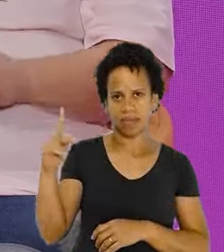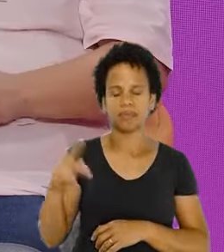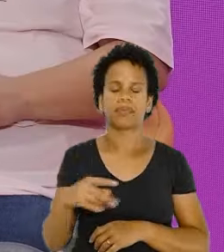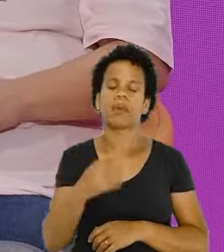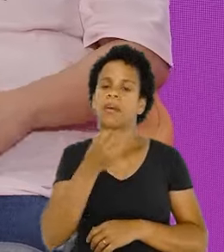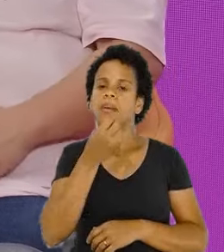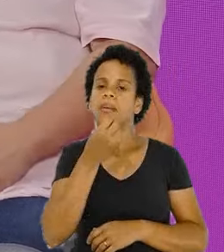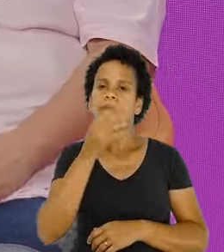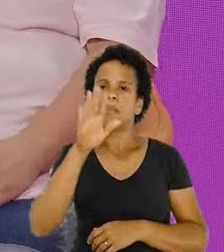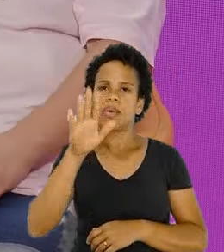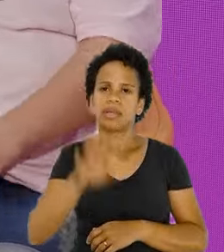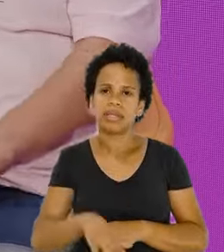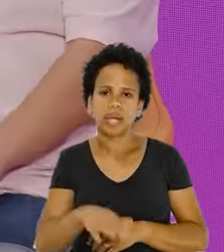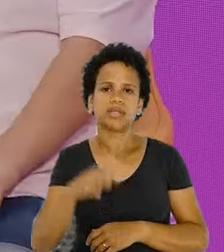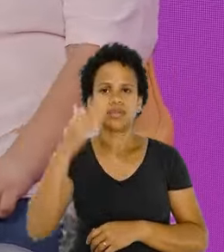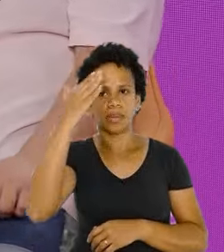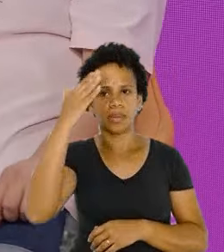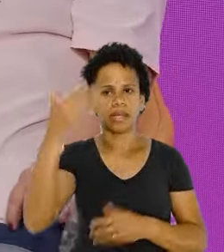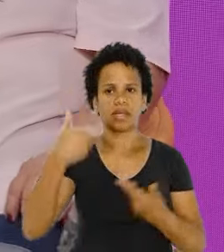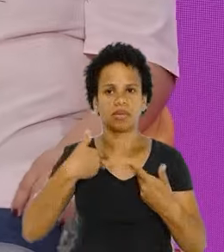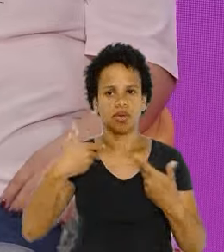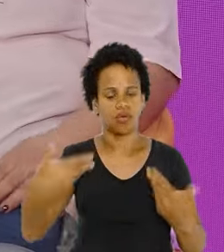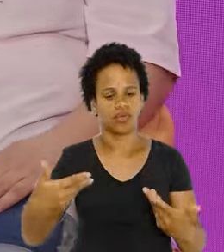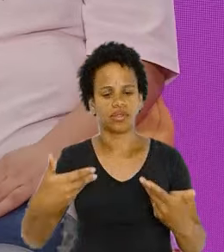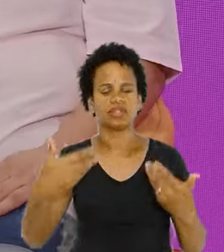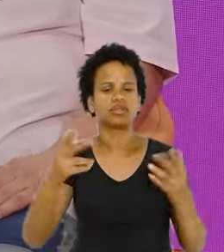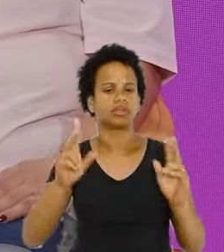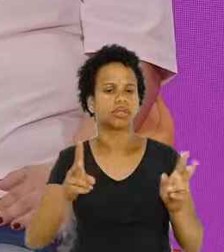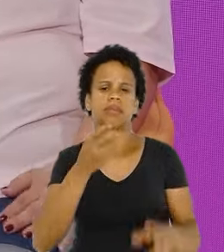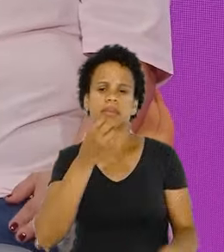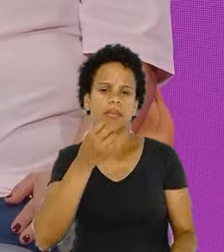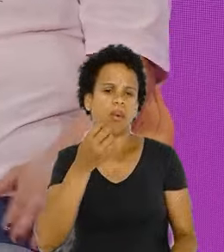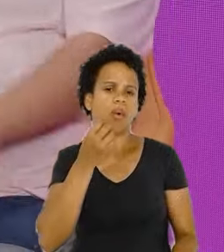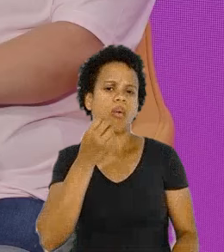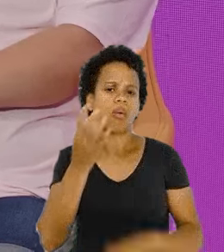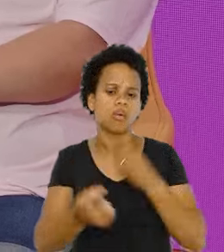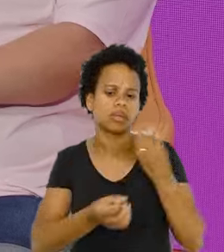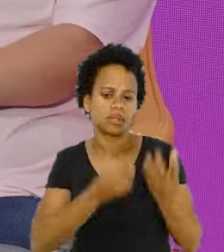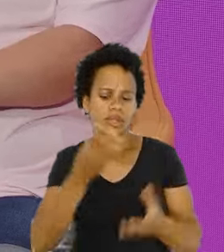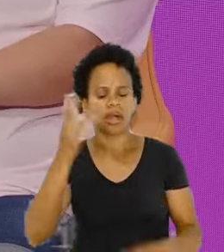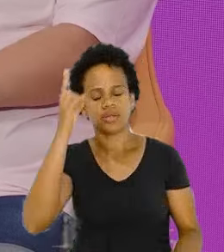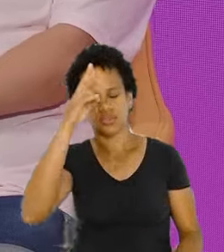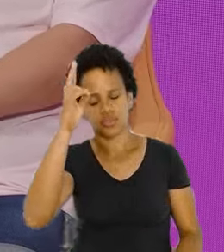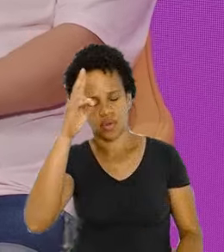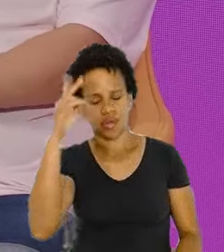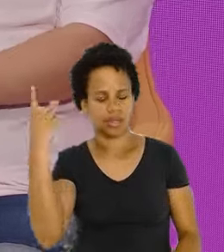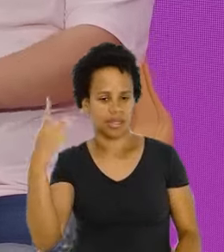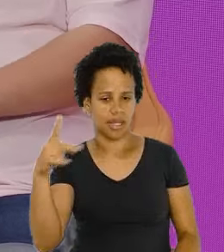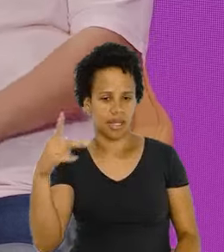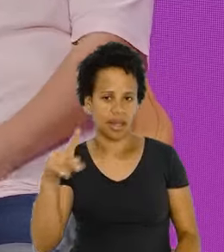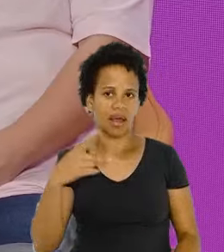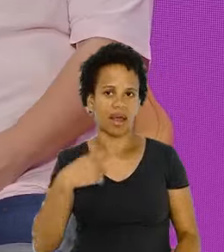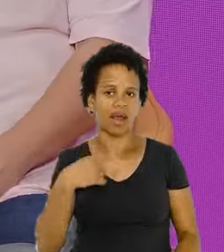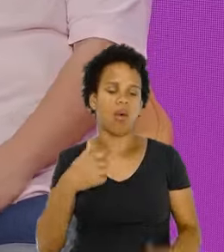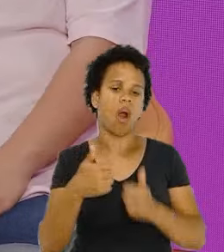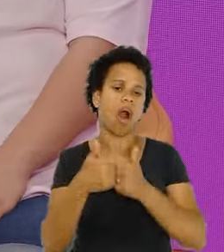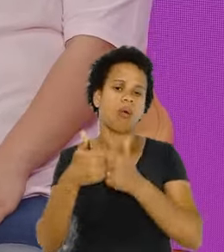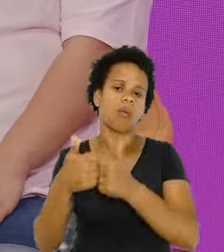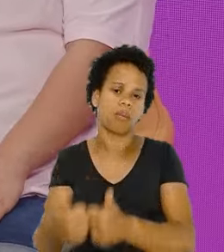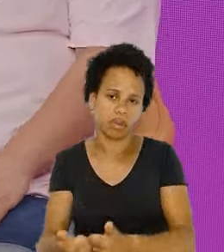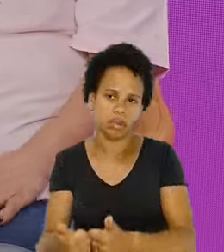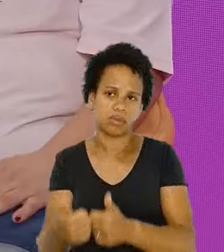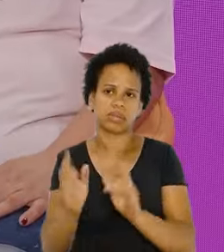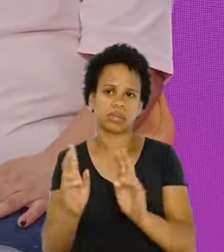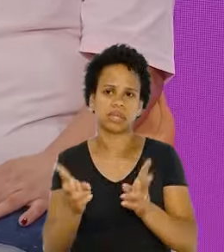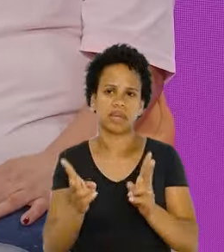tarde muito obrigado pelo convite é sempre muito bom contar a história da J eu como mãe dela costuma acompanhá-la